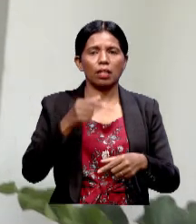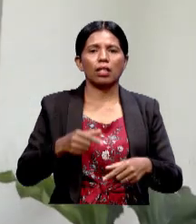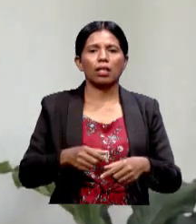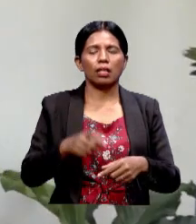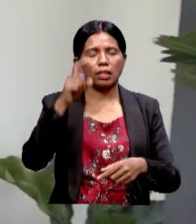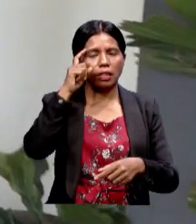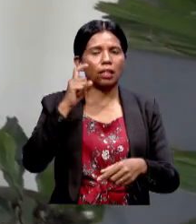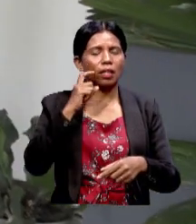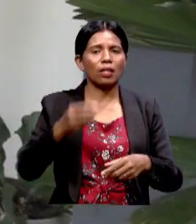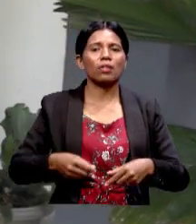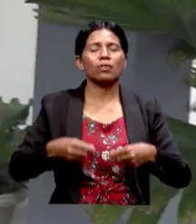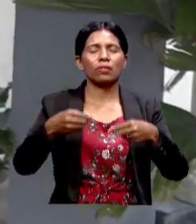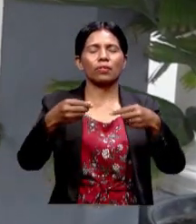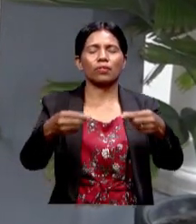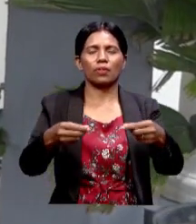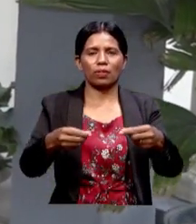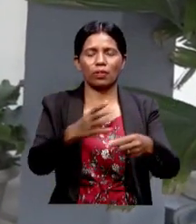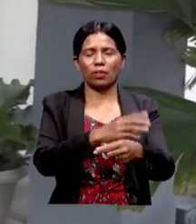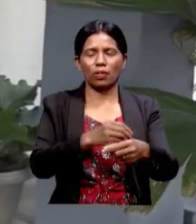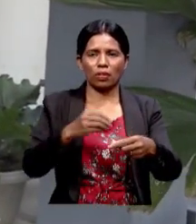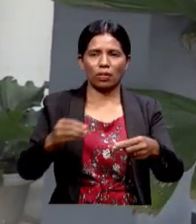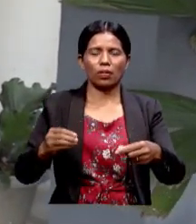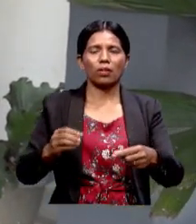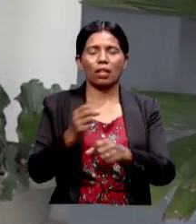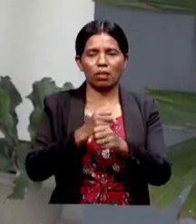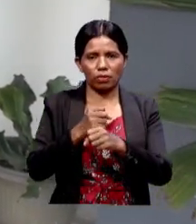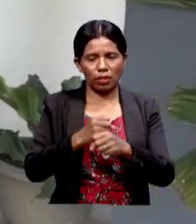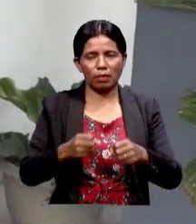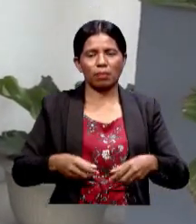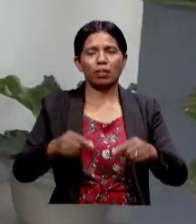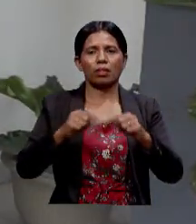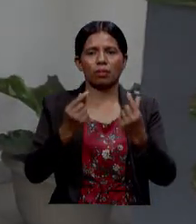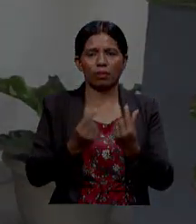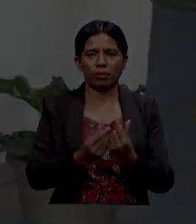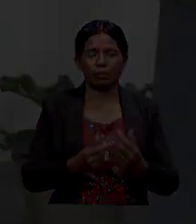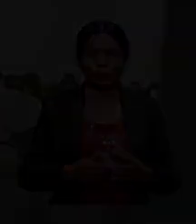ba embaixadora Canadá, honi equipa, Zimi Fernandes, Zuviel da Costa, GMN.